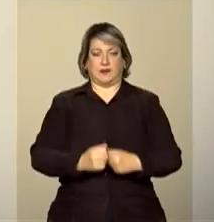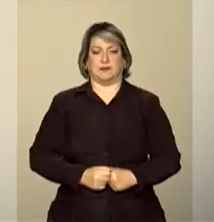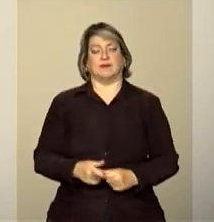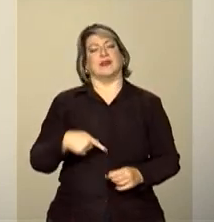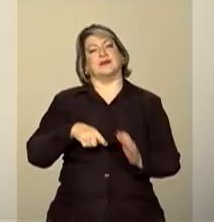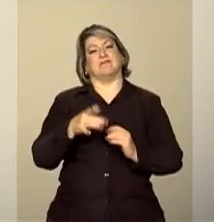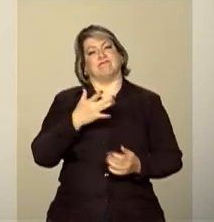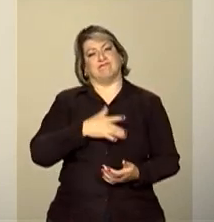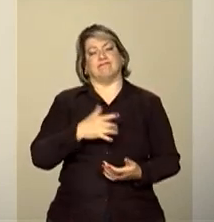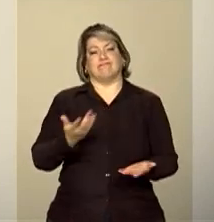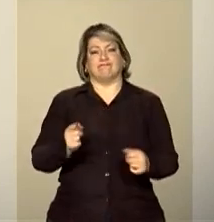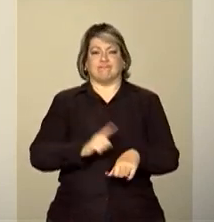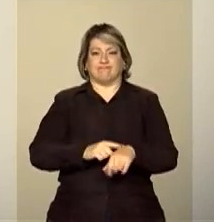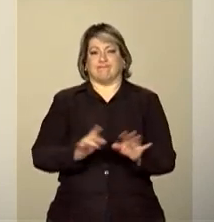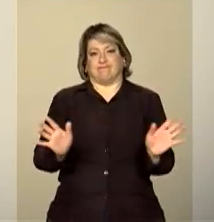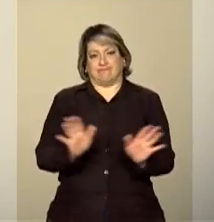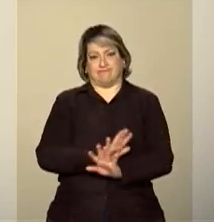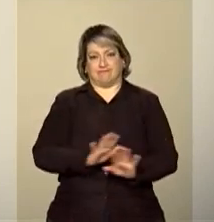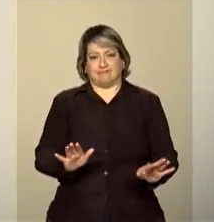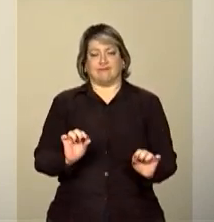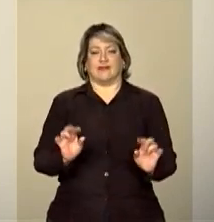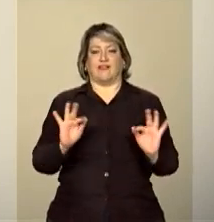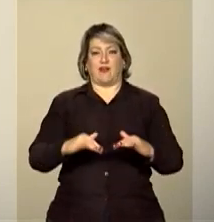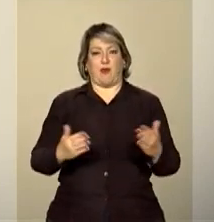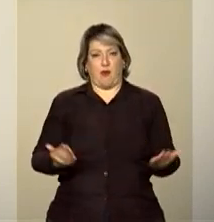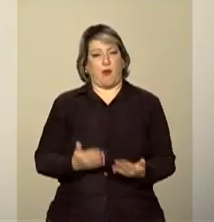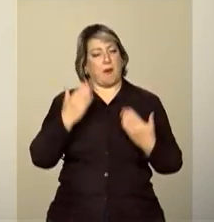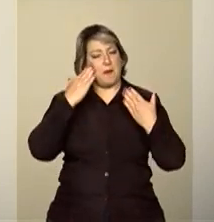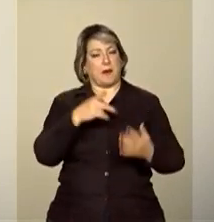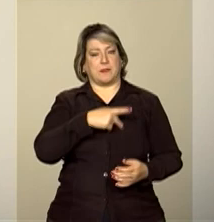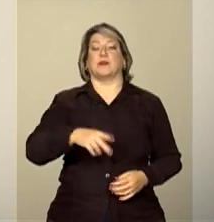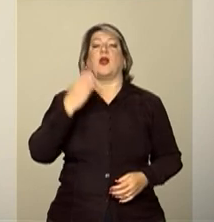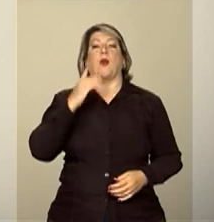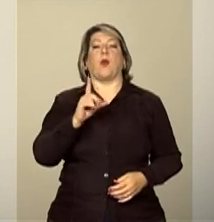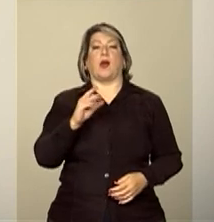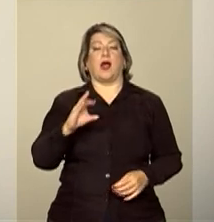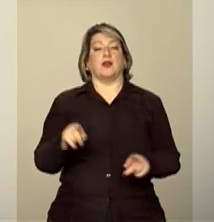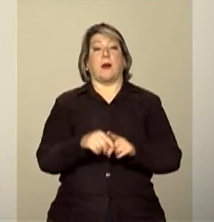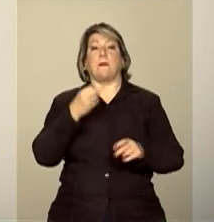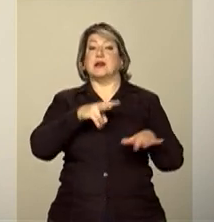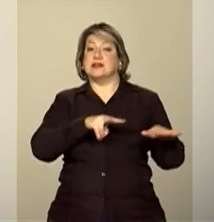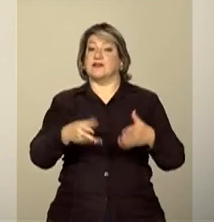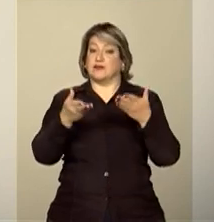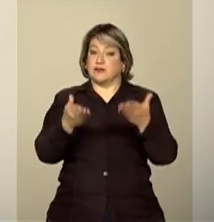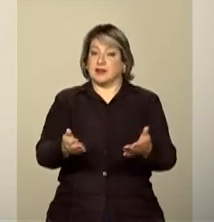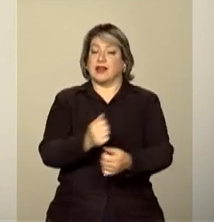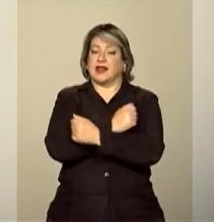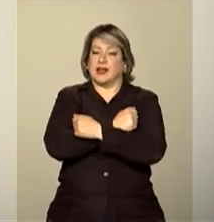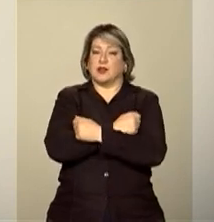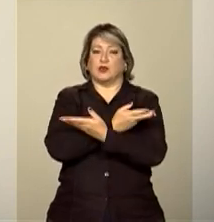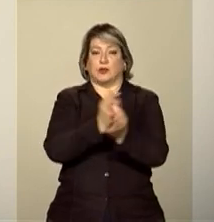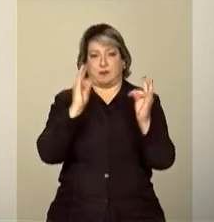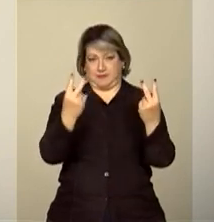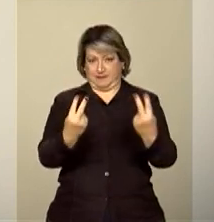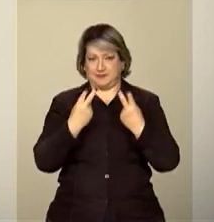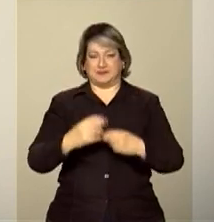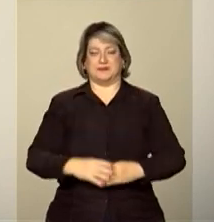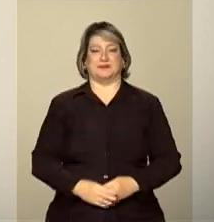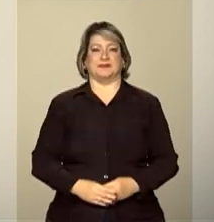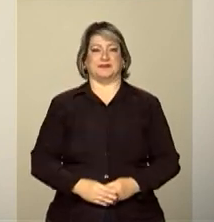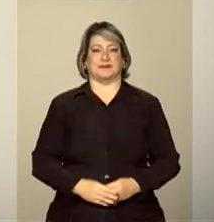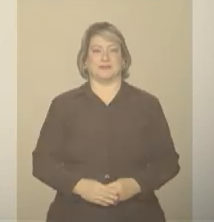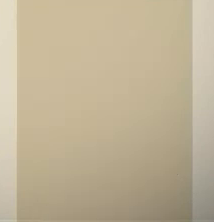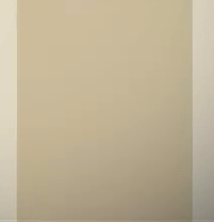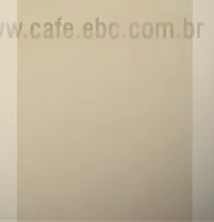É uma pena mas nossa conversa tá chegando ao fim Obrigado presidenta Obrigada Luciano uma boa semana Abraço e